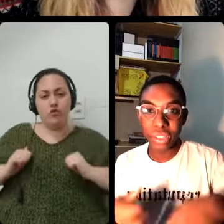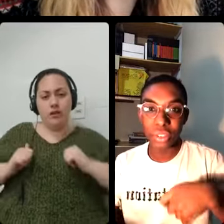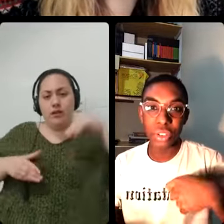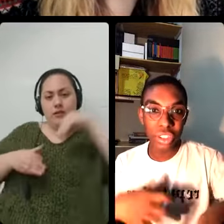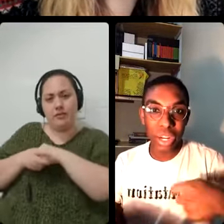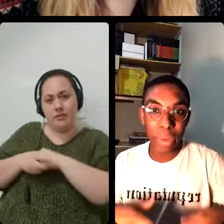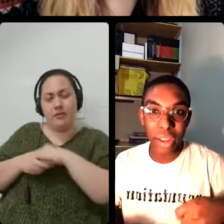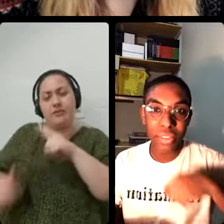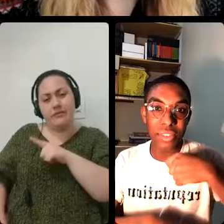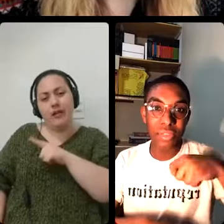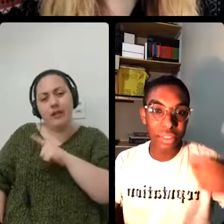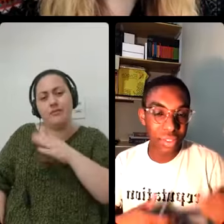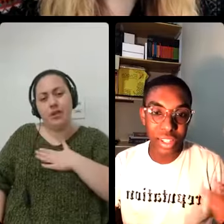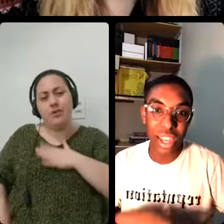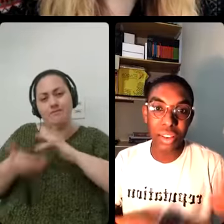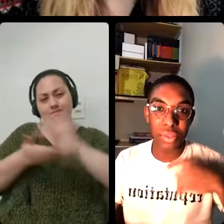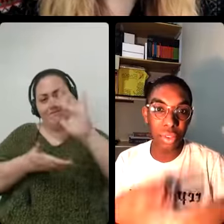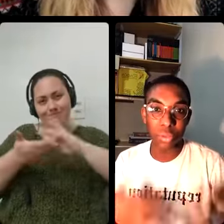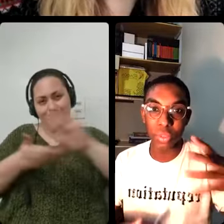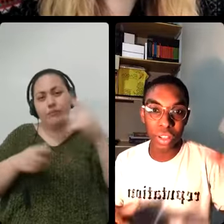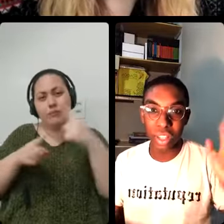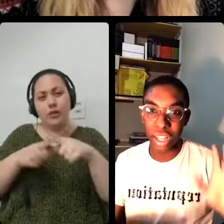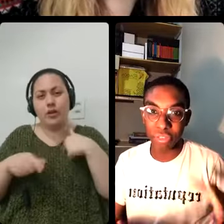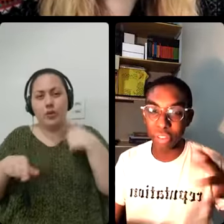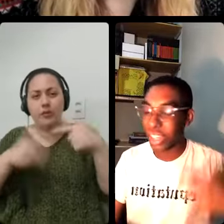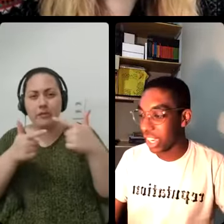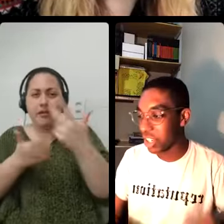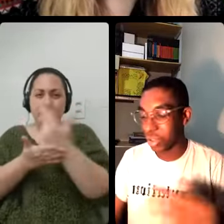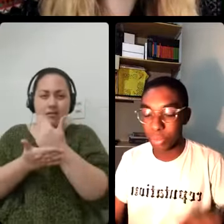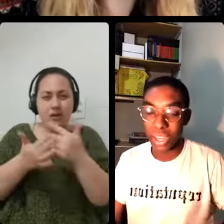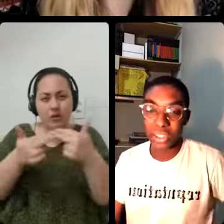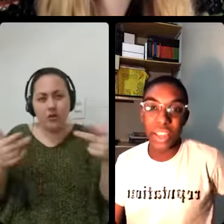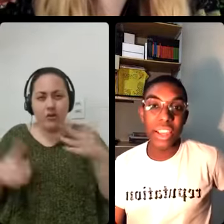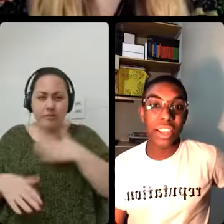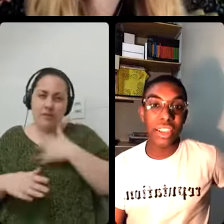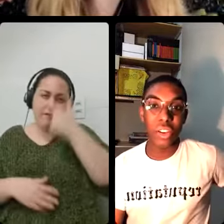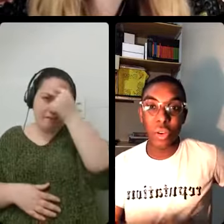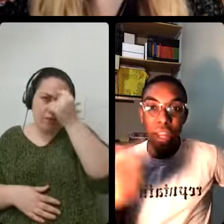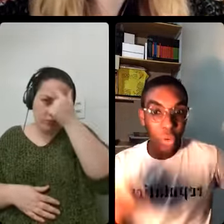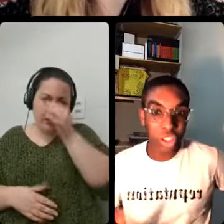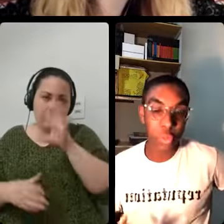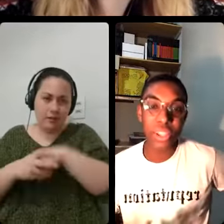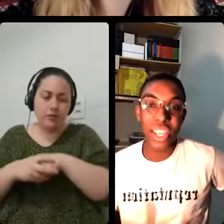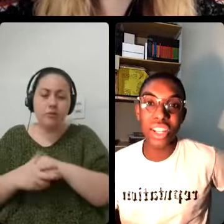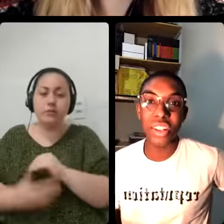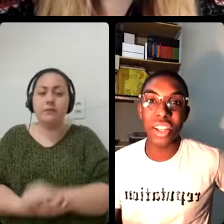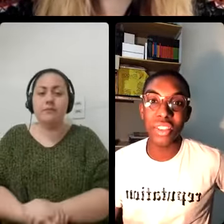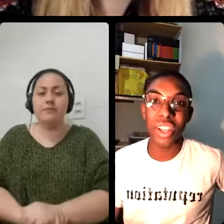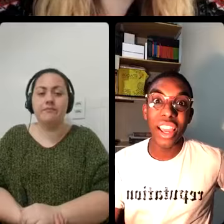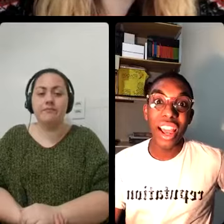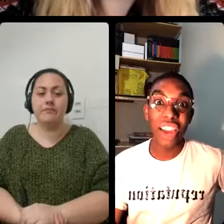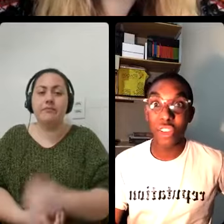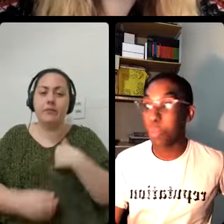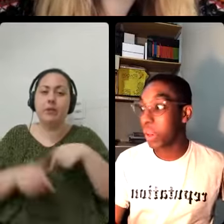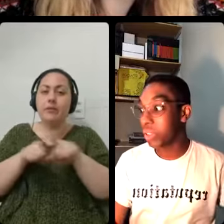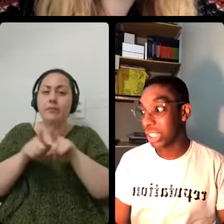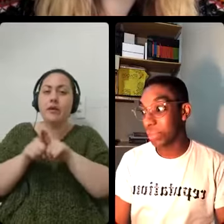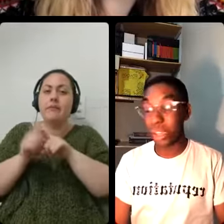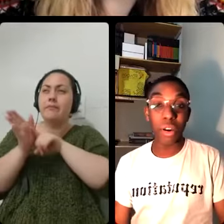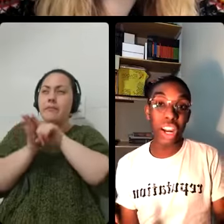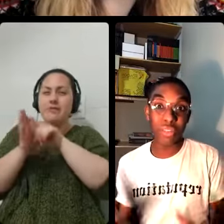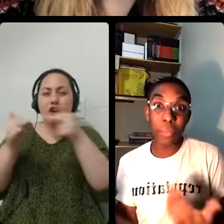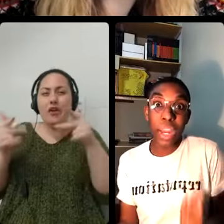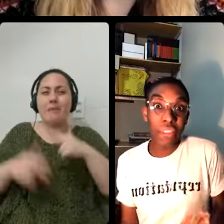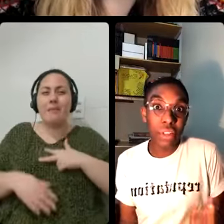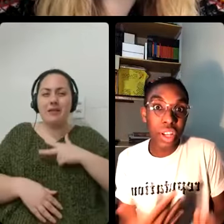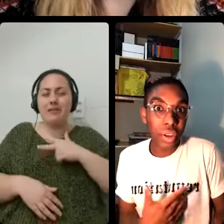eu faço todos os trabalhos e faço os desenhos, tudo na faculdade e tudo mais. E coleto coisa de paciente ali dentro. Aí eu fico me perguntando também,